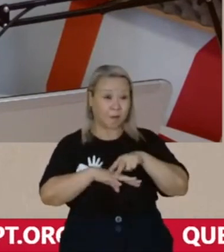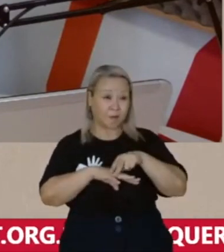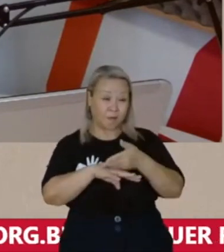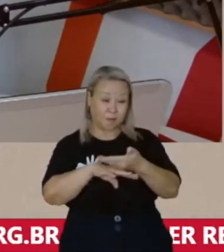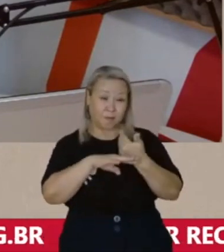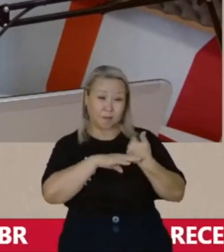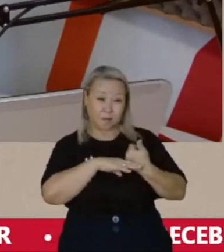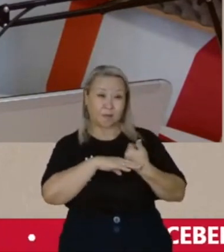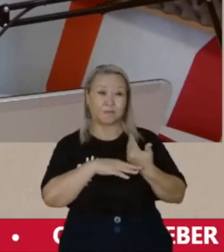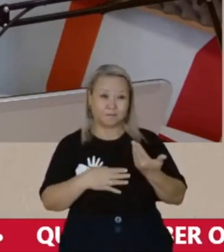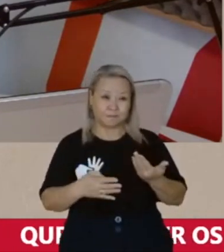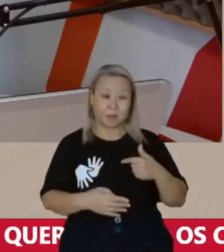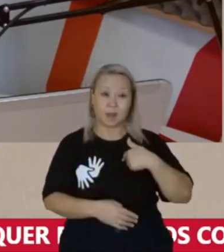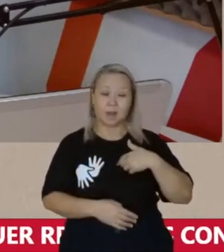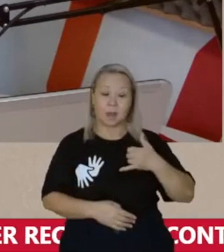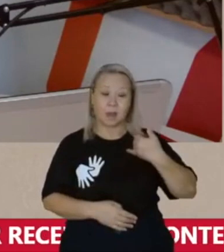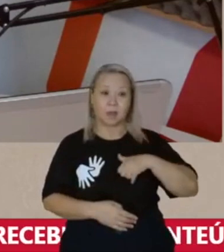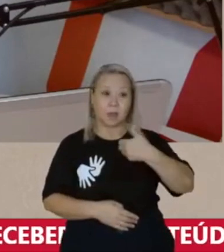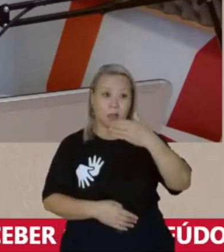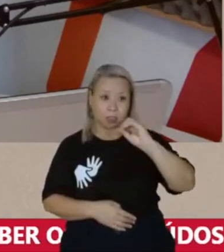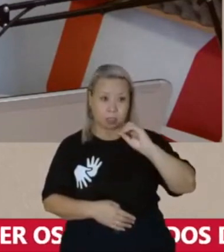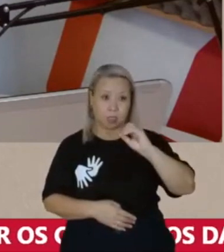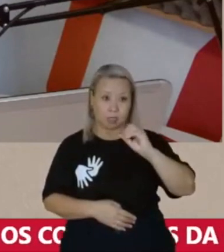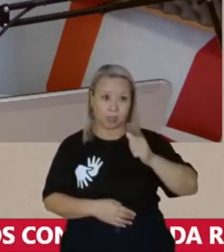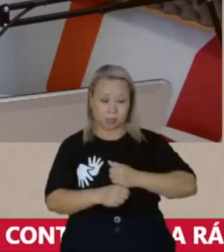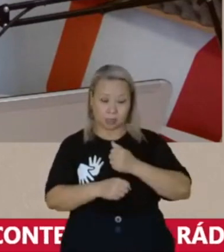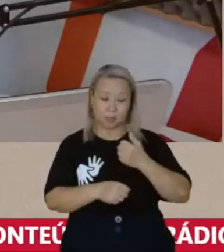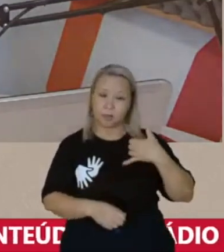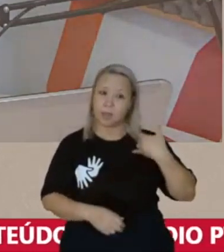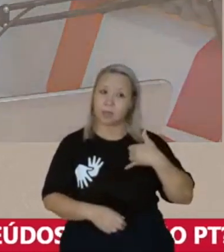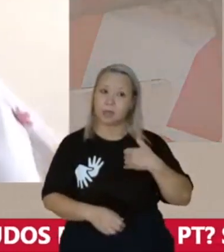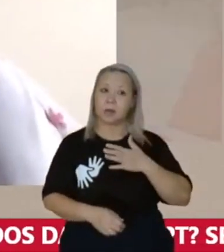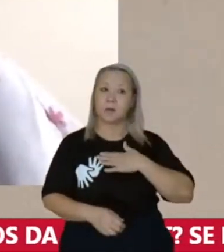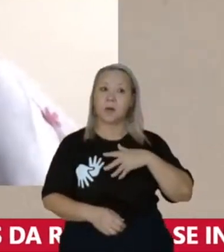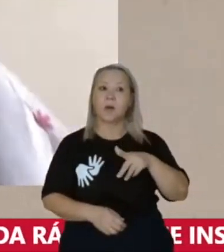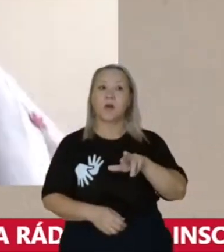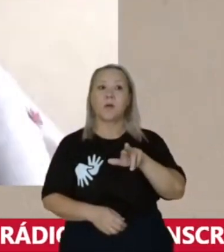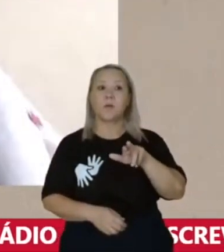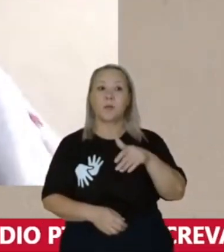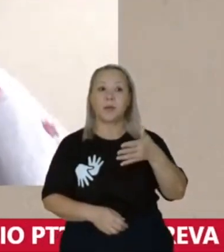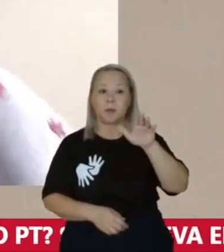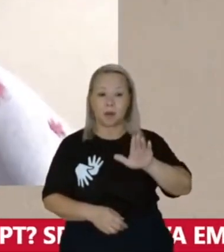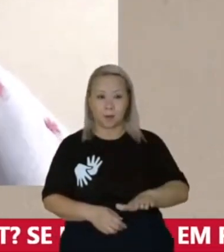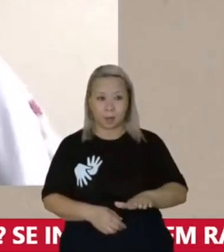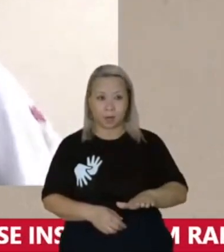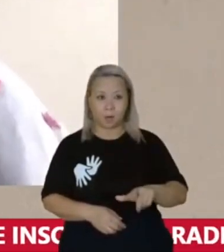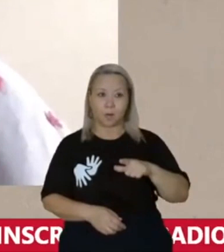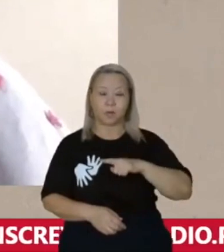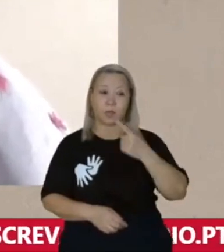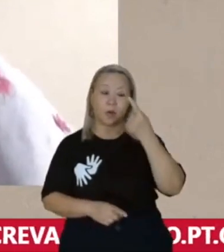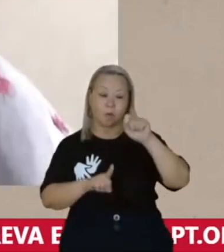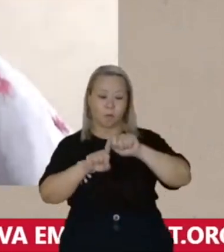eu tinha 10 anos, e a minha irmã caçula tinha 1 mês, na verdade 40 dias de